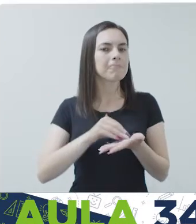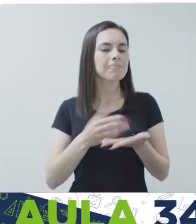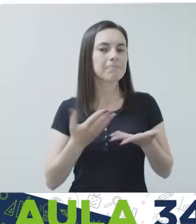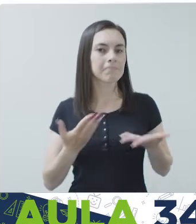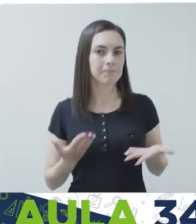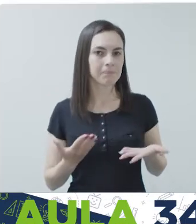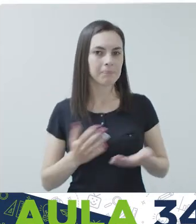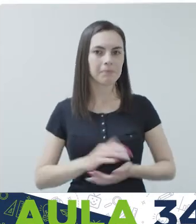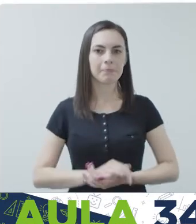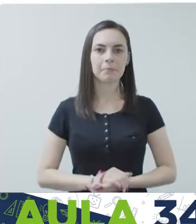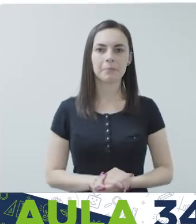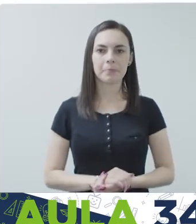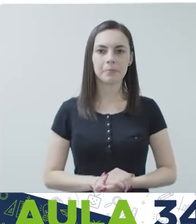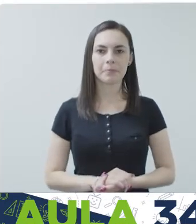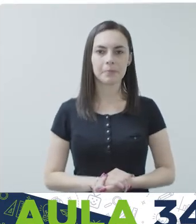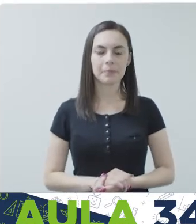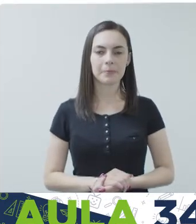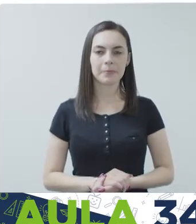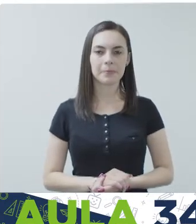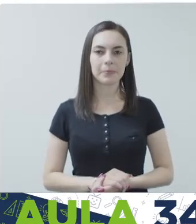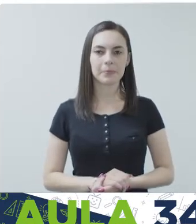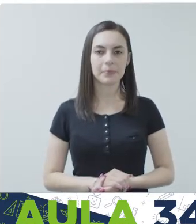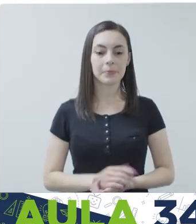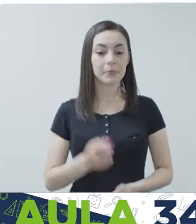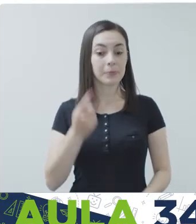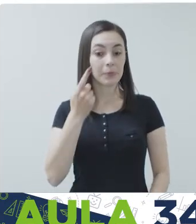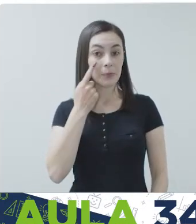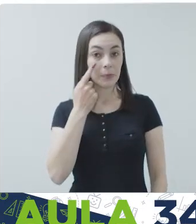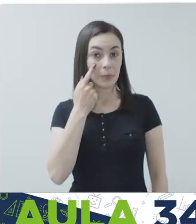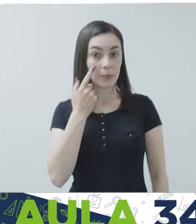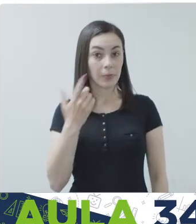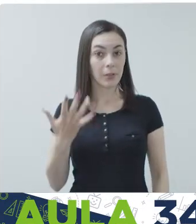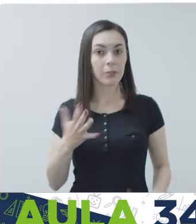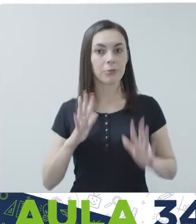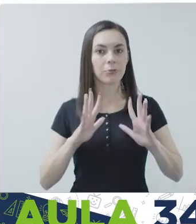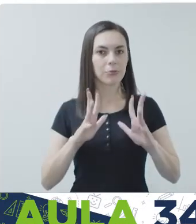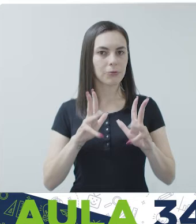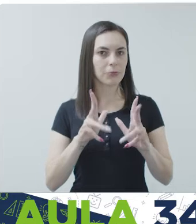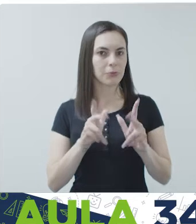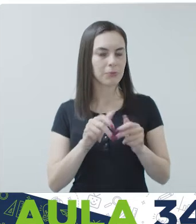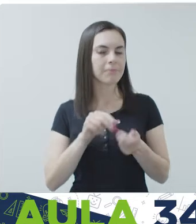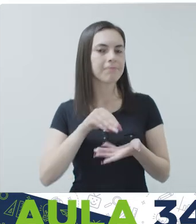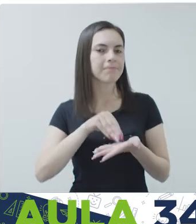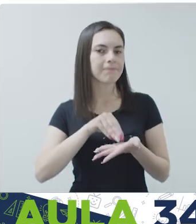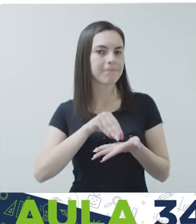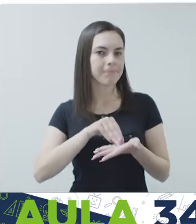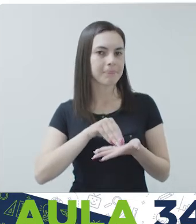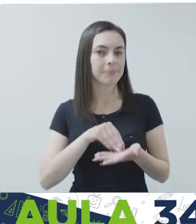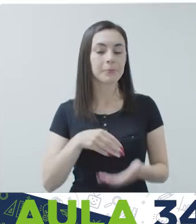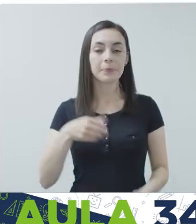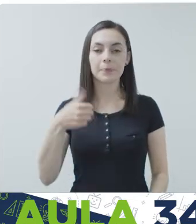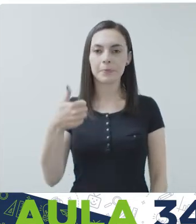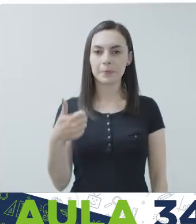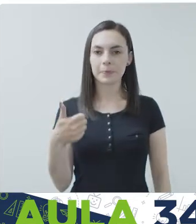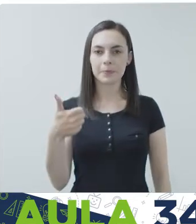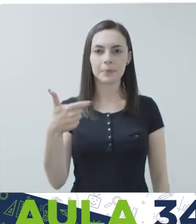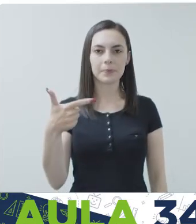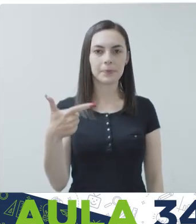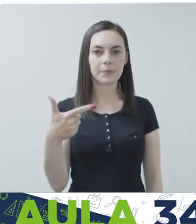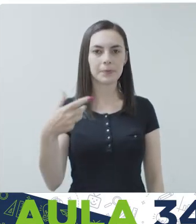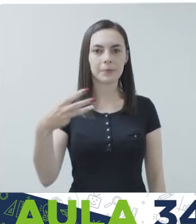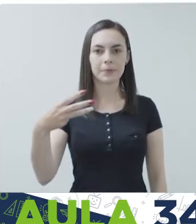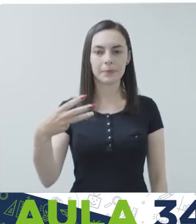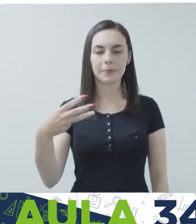faltando? Olha lá! Coloquei todos os que estão faltando. Então, 1,